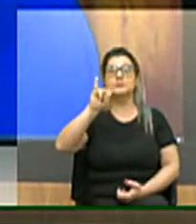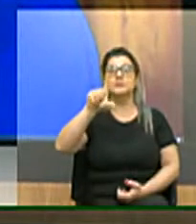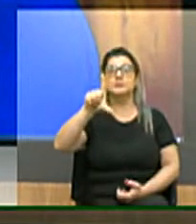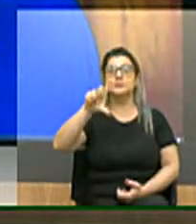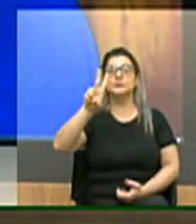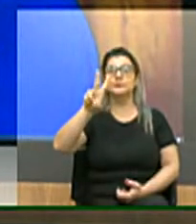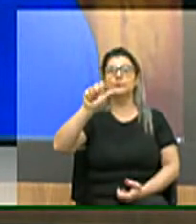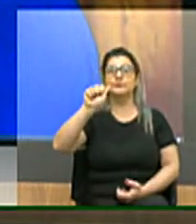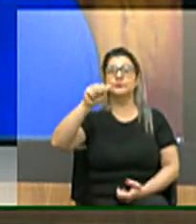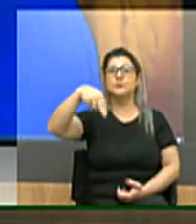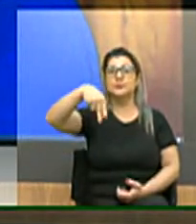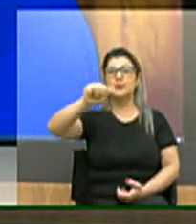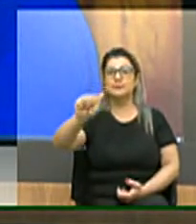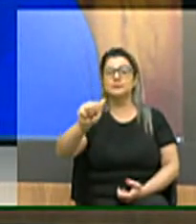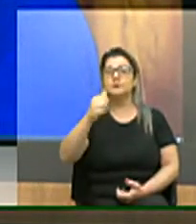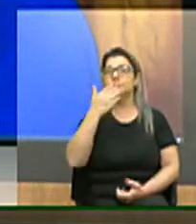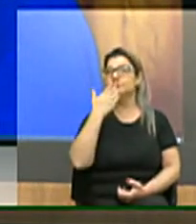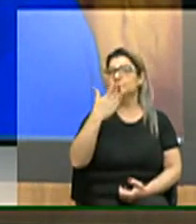Favorável, presidente.